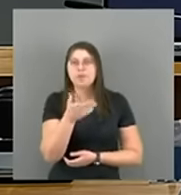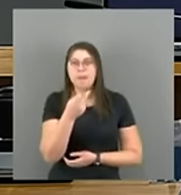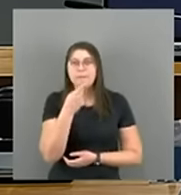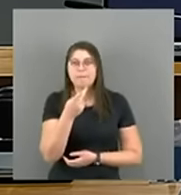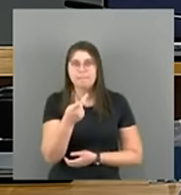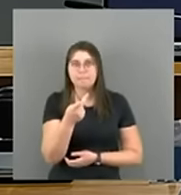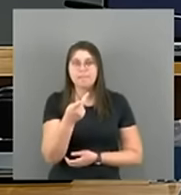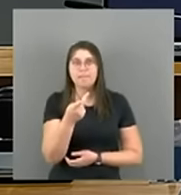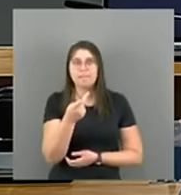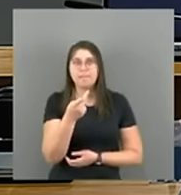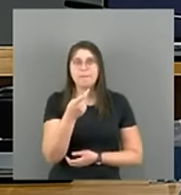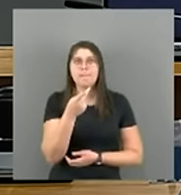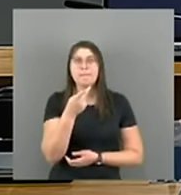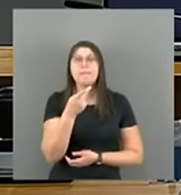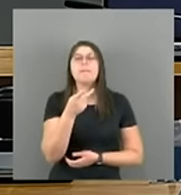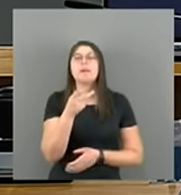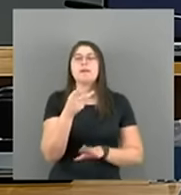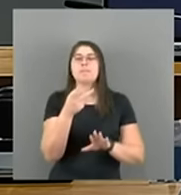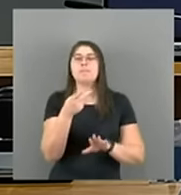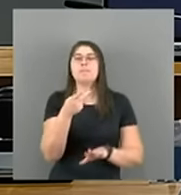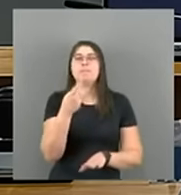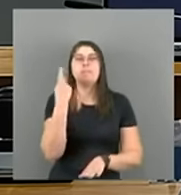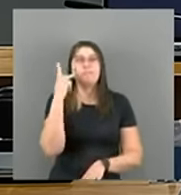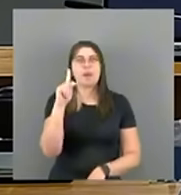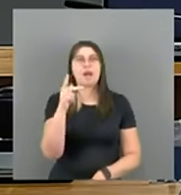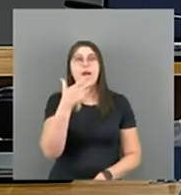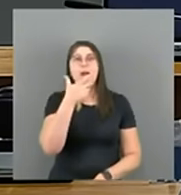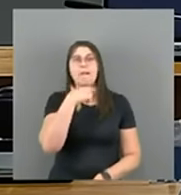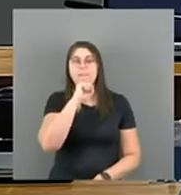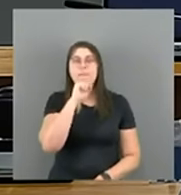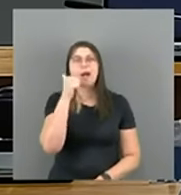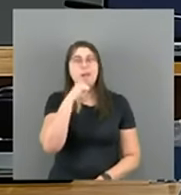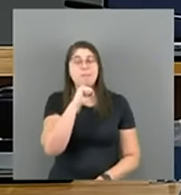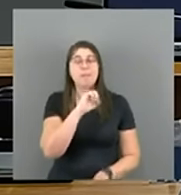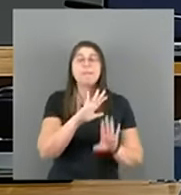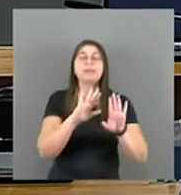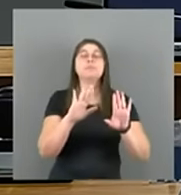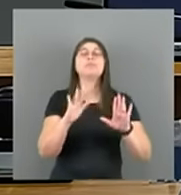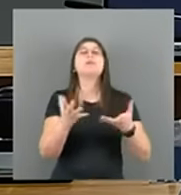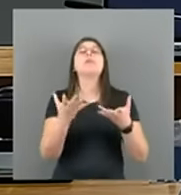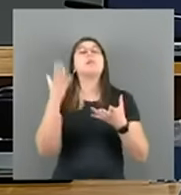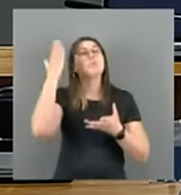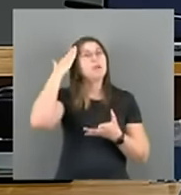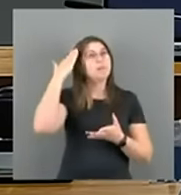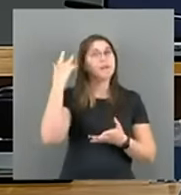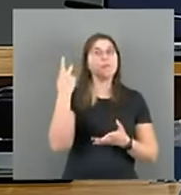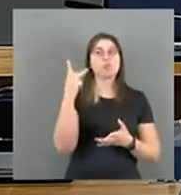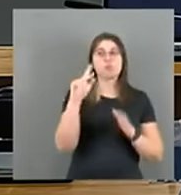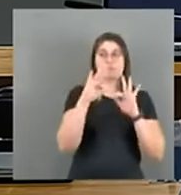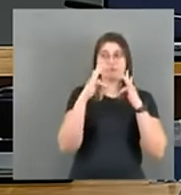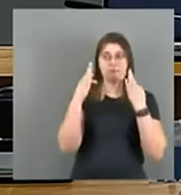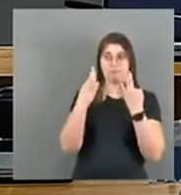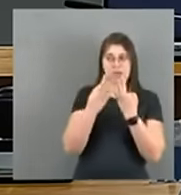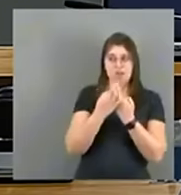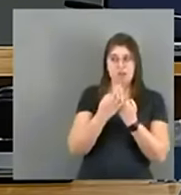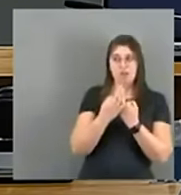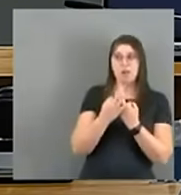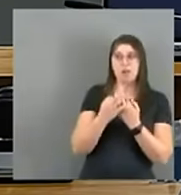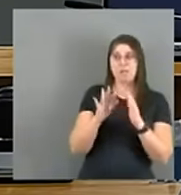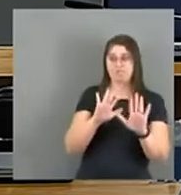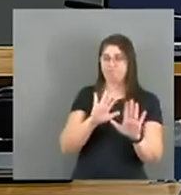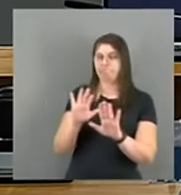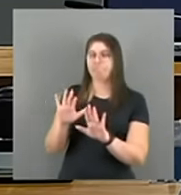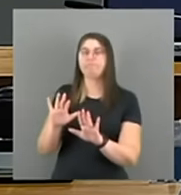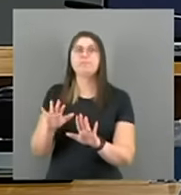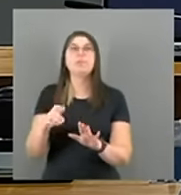pais, volto a pedir, mas eu gostaria de saber, em nome de sua família, nós podemos aqui então já comprar